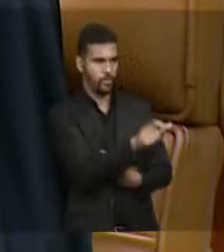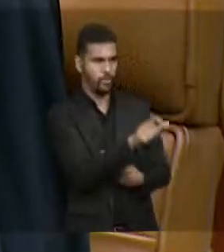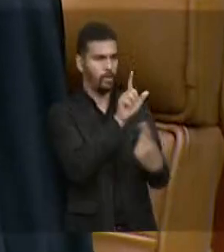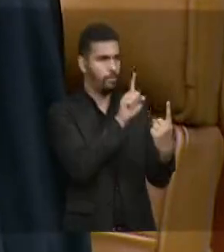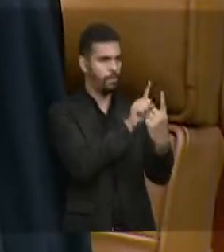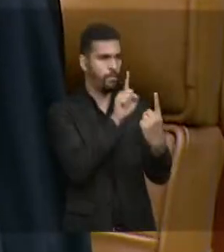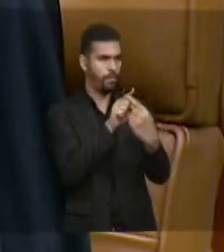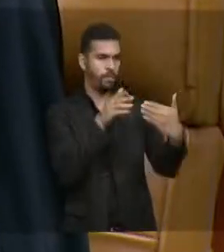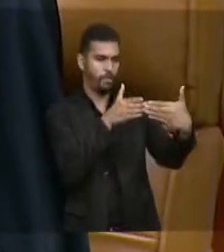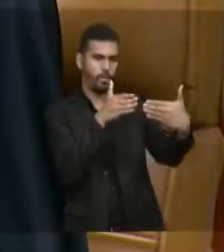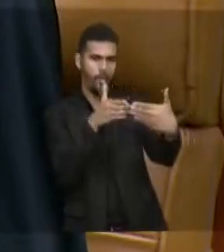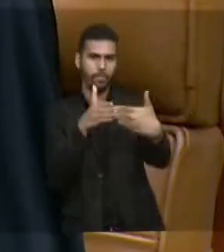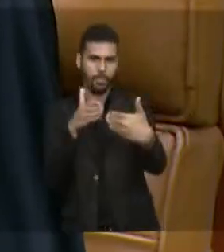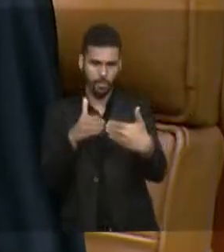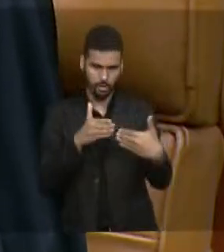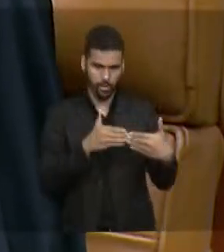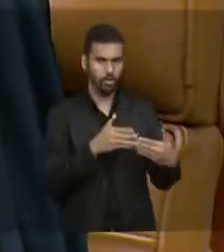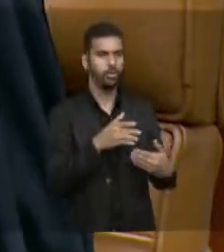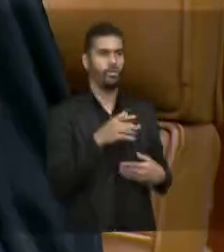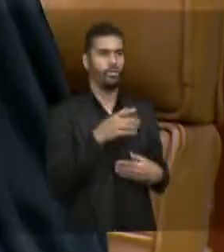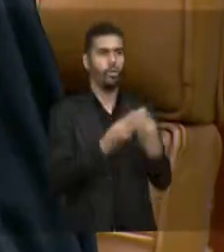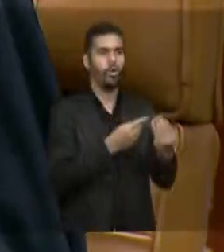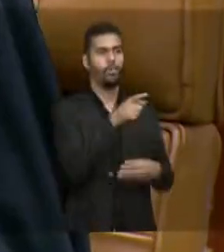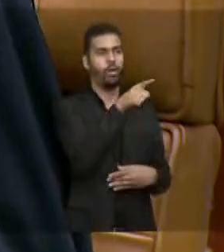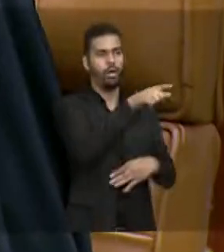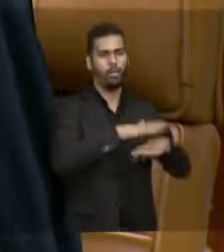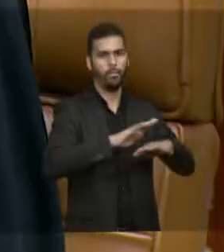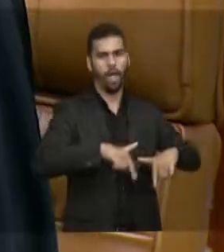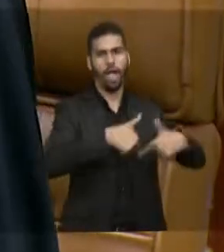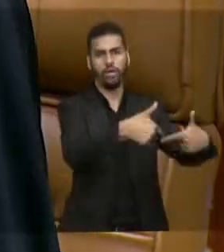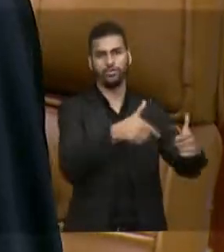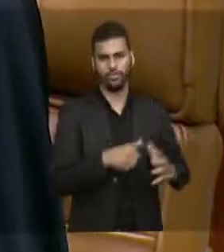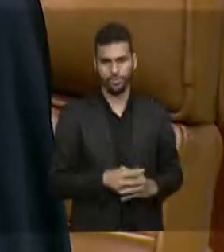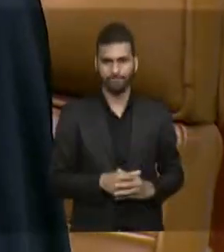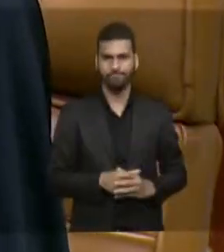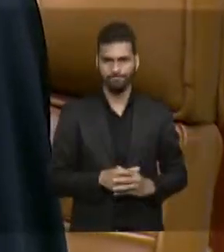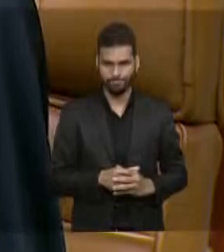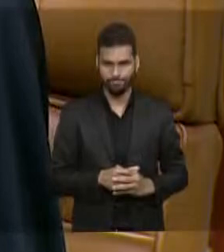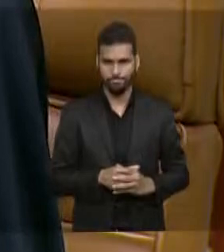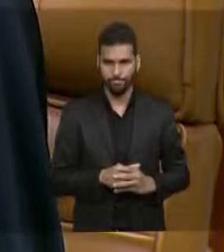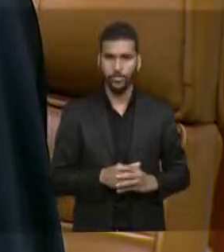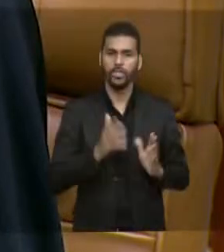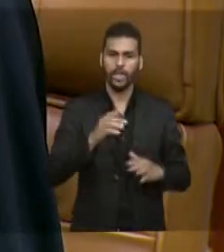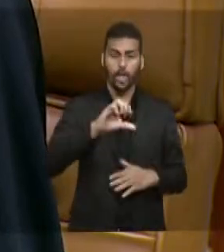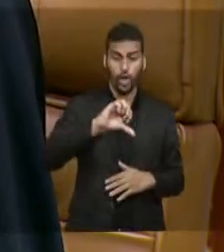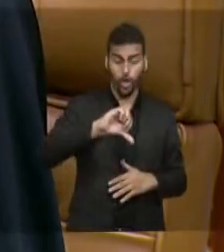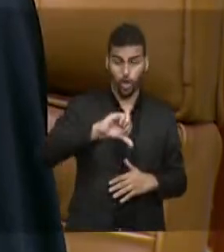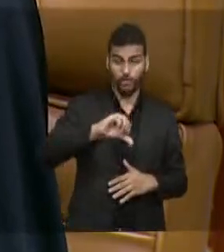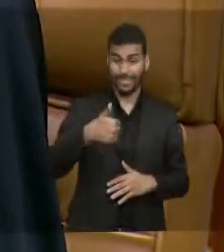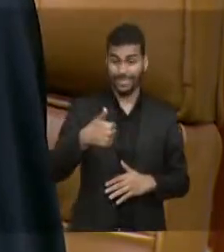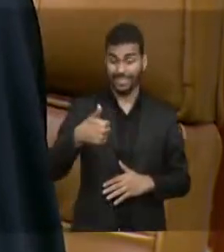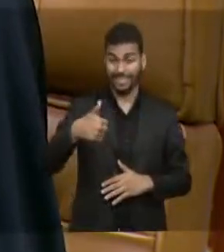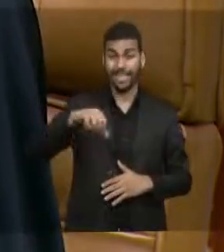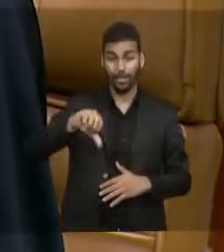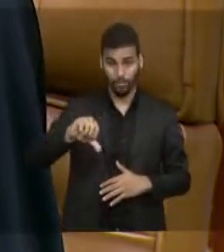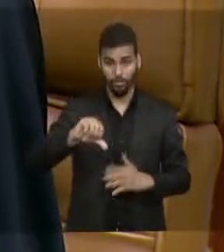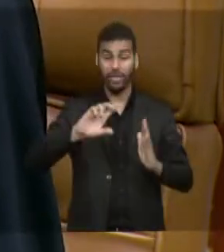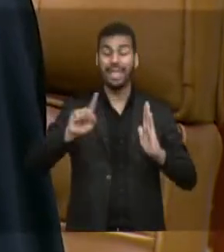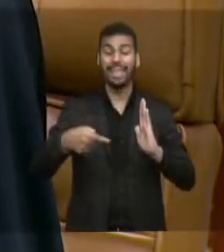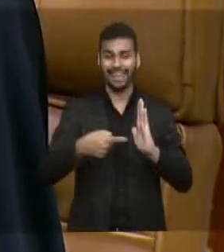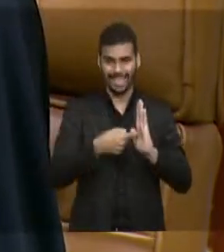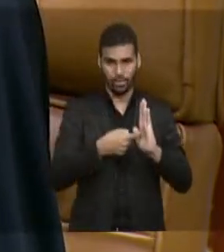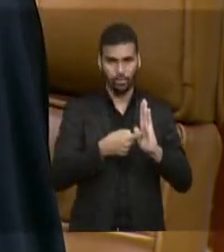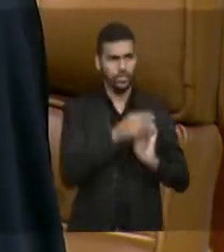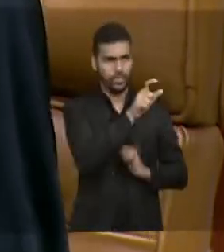tenham a sua individualização da conduta e isso é demonstrado já nas 919 denúncias